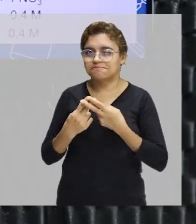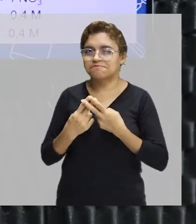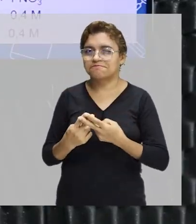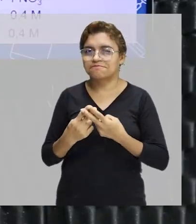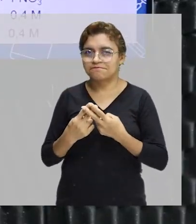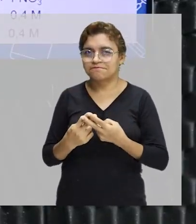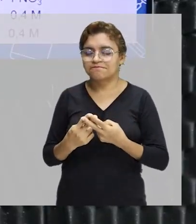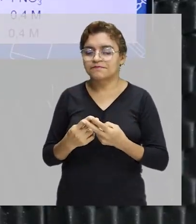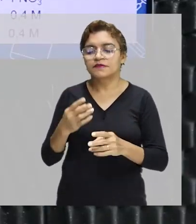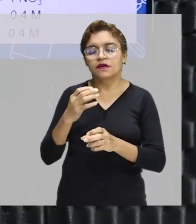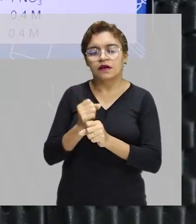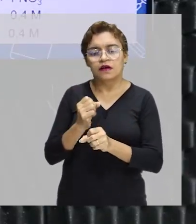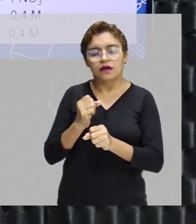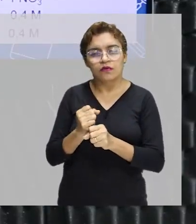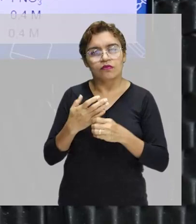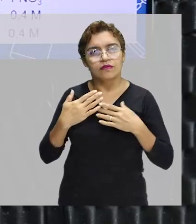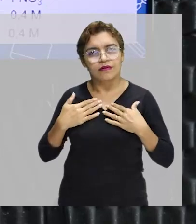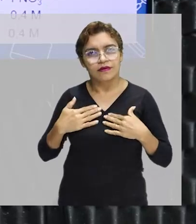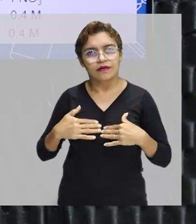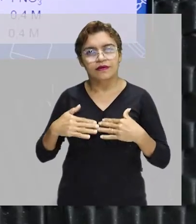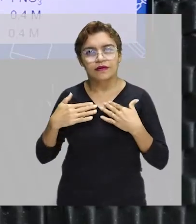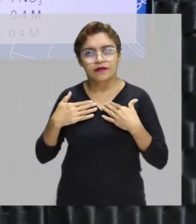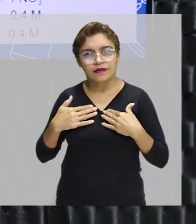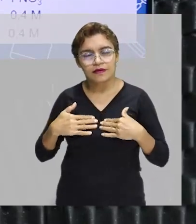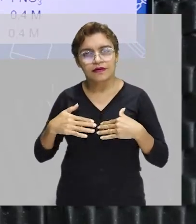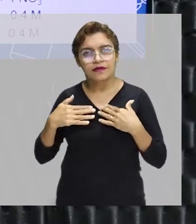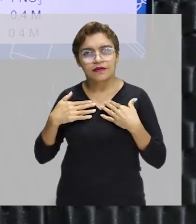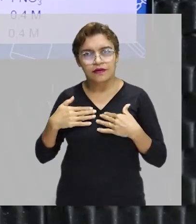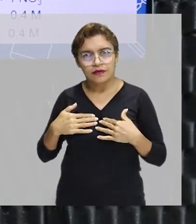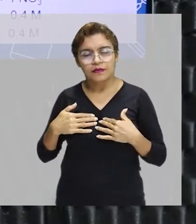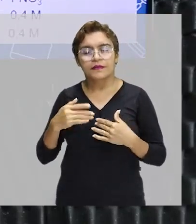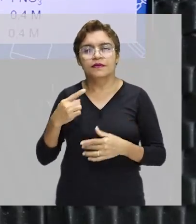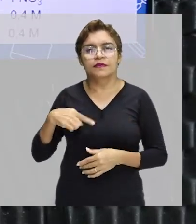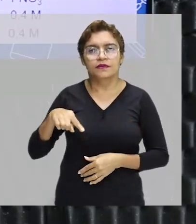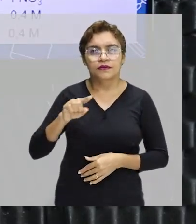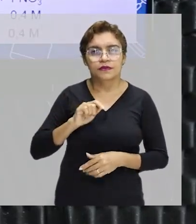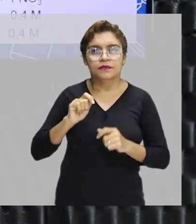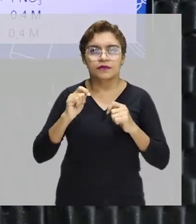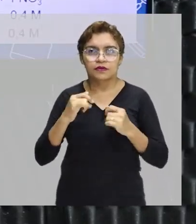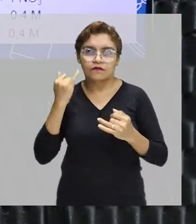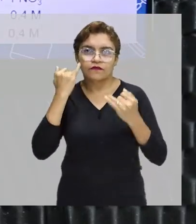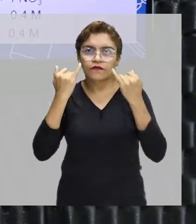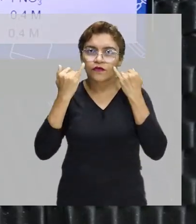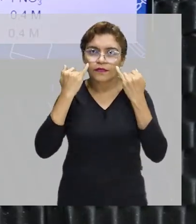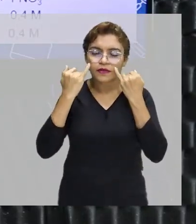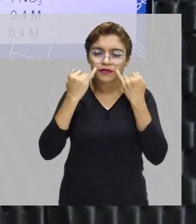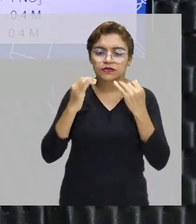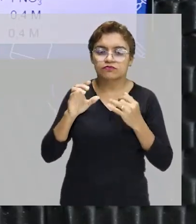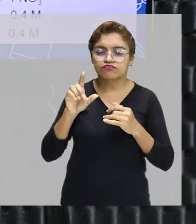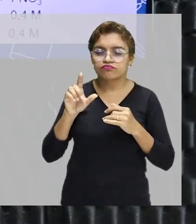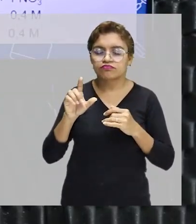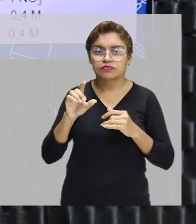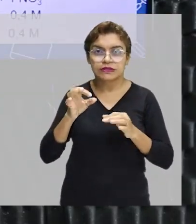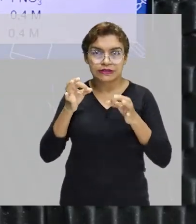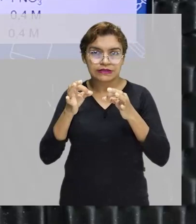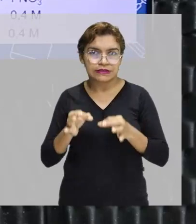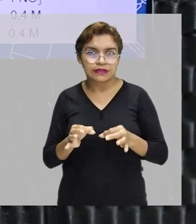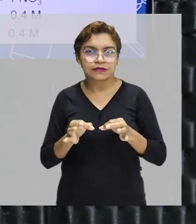Faça o cálculo assim devagar, de forma que a gente possa estar pegando as informações de forma correta e não